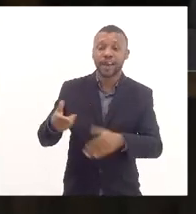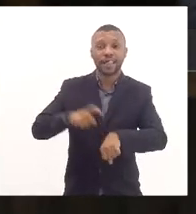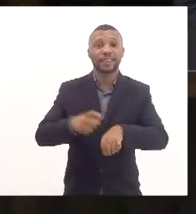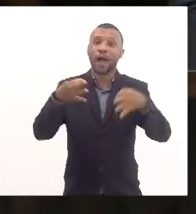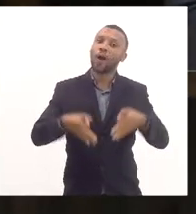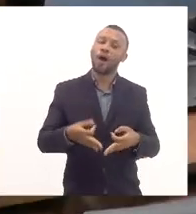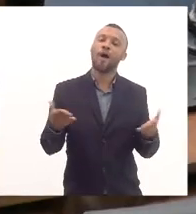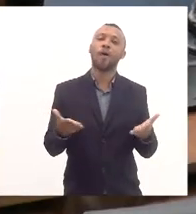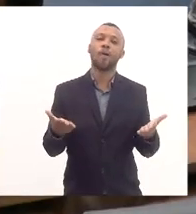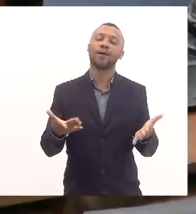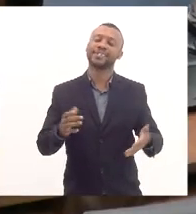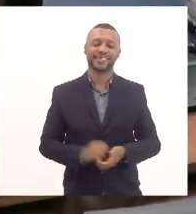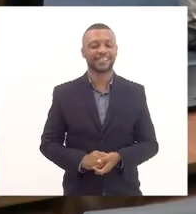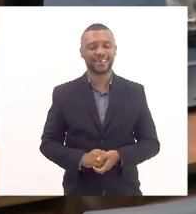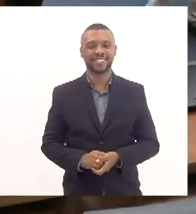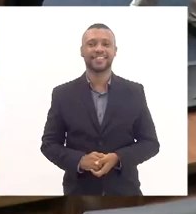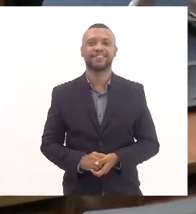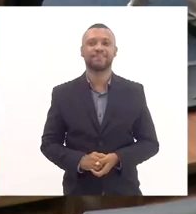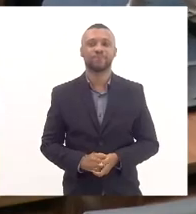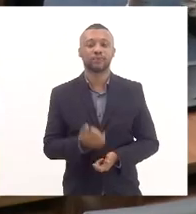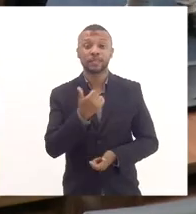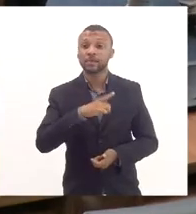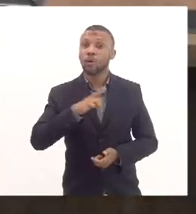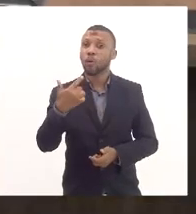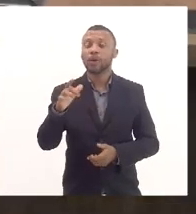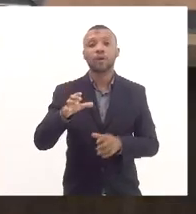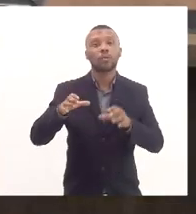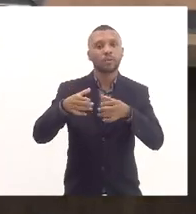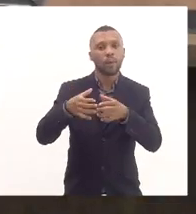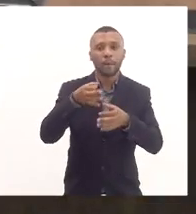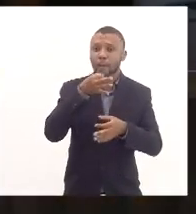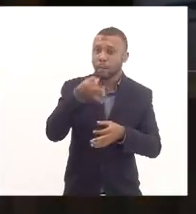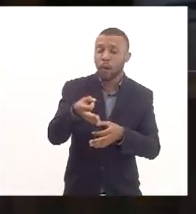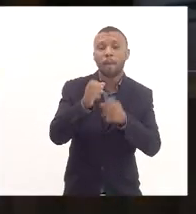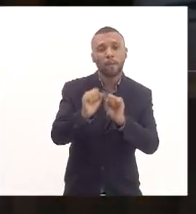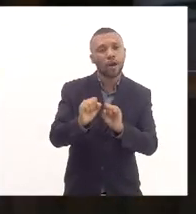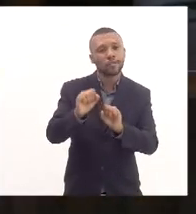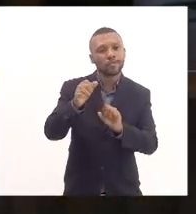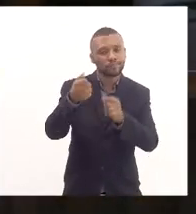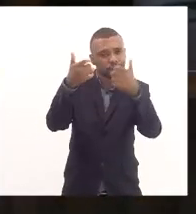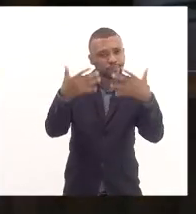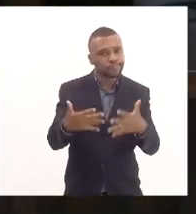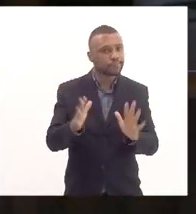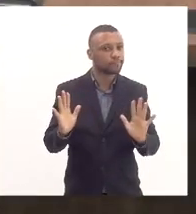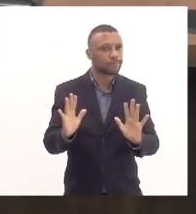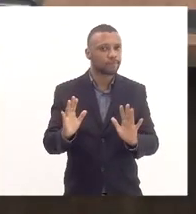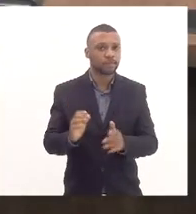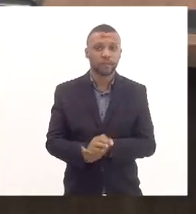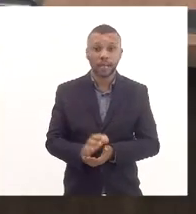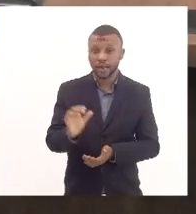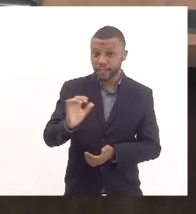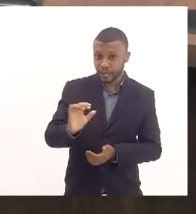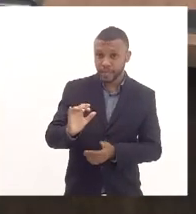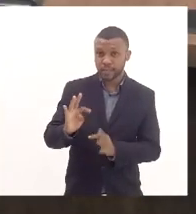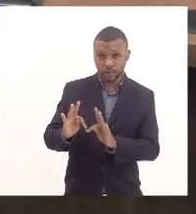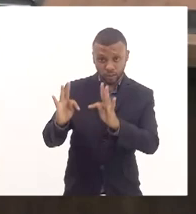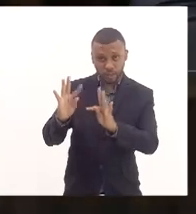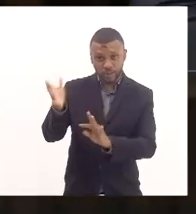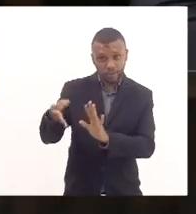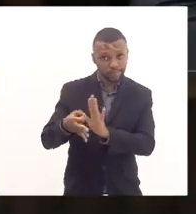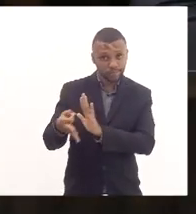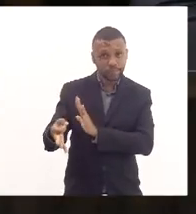hoje quer ver outra condição para dar o parecer Presidente o pai de licitação sem tecnologia já deu